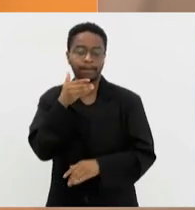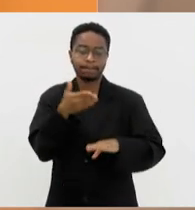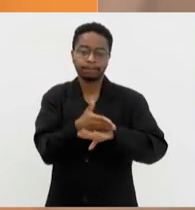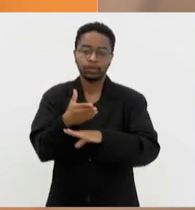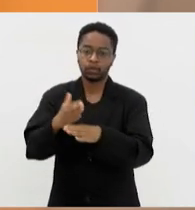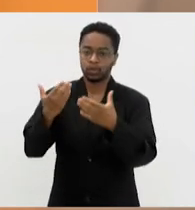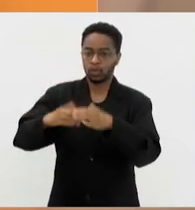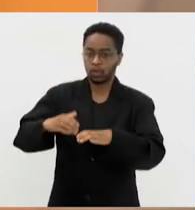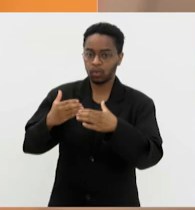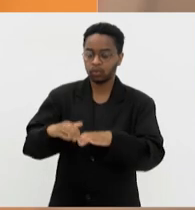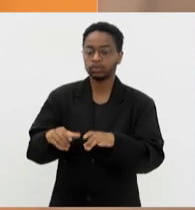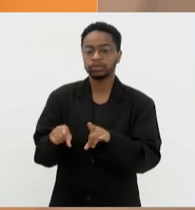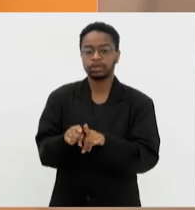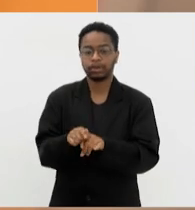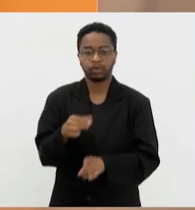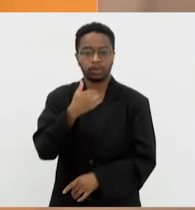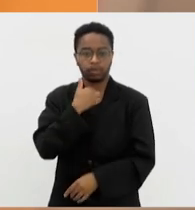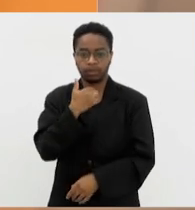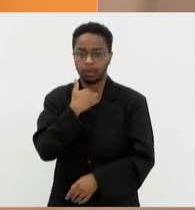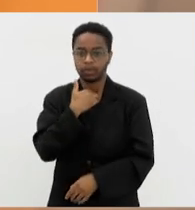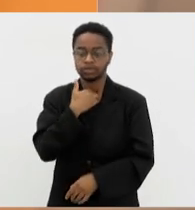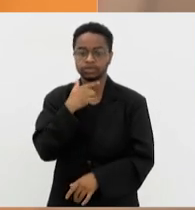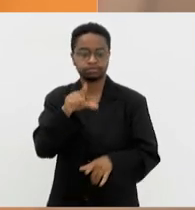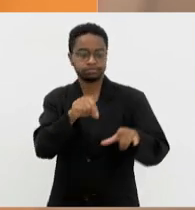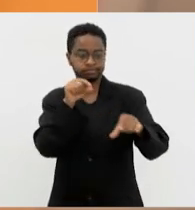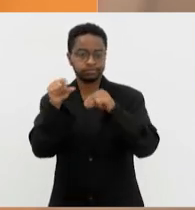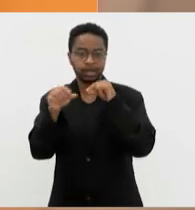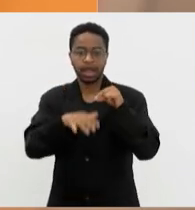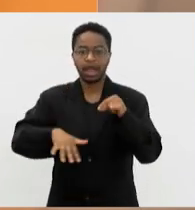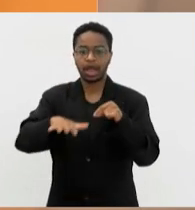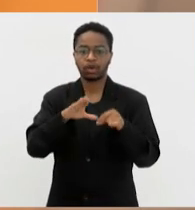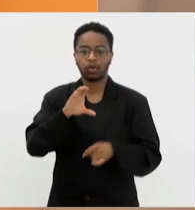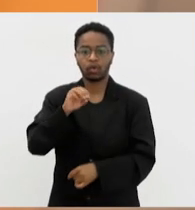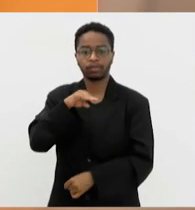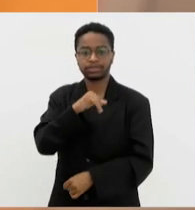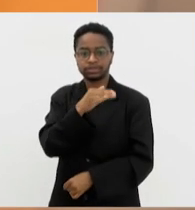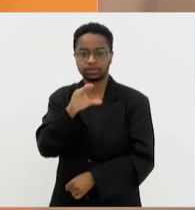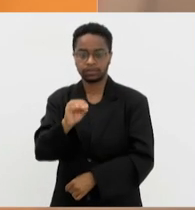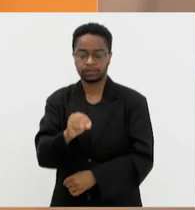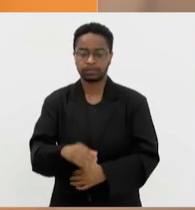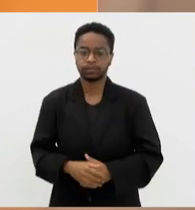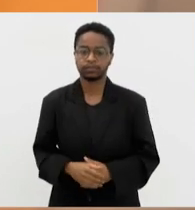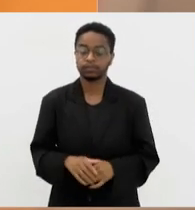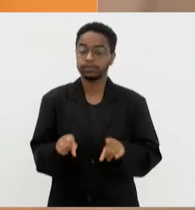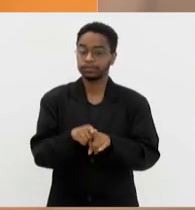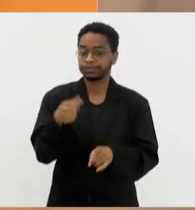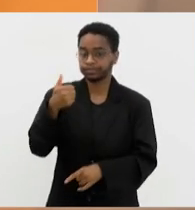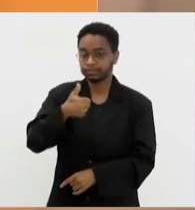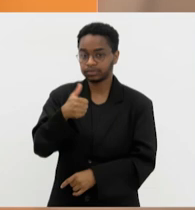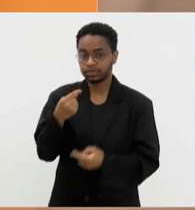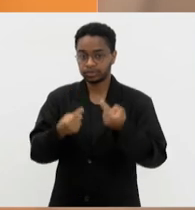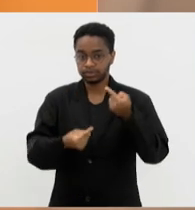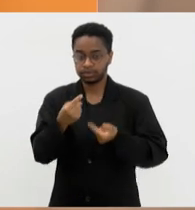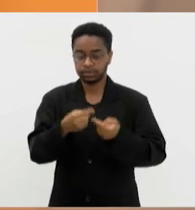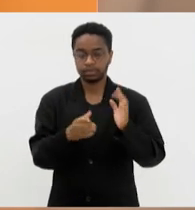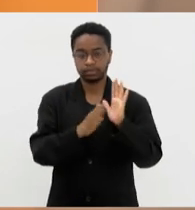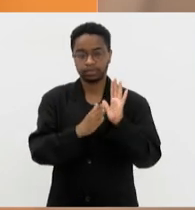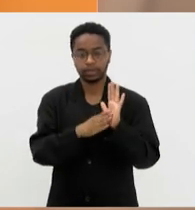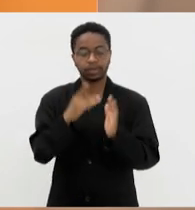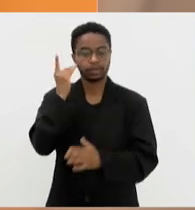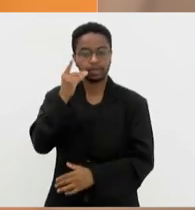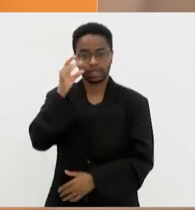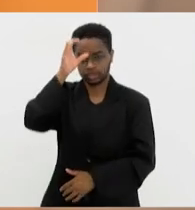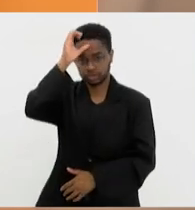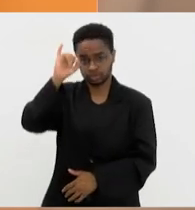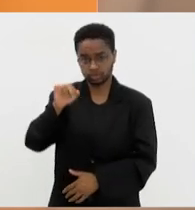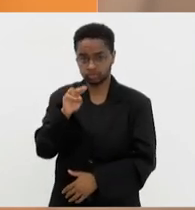concursos públicos e não possam ser nomeados em cargos de comissão. Em primeira discussão, proposta da deputada Tia